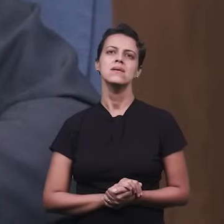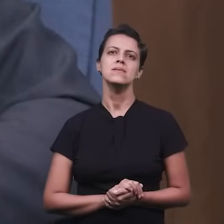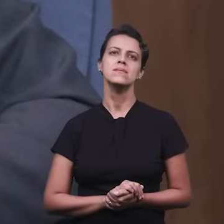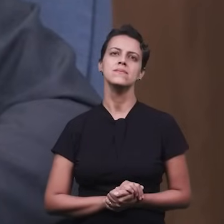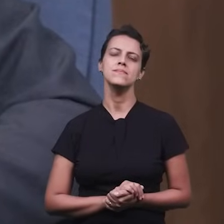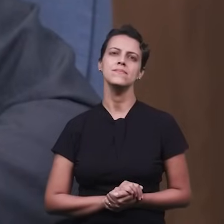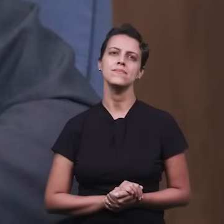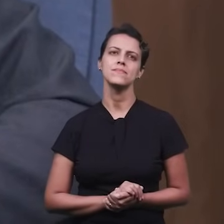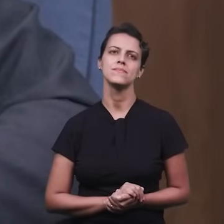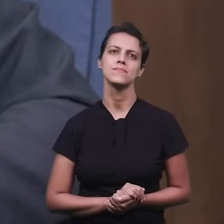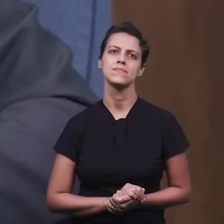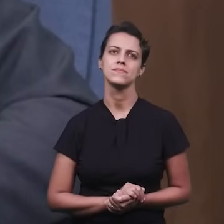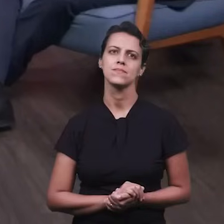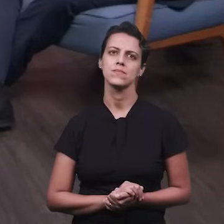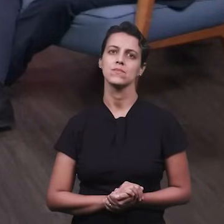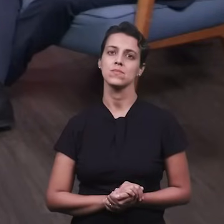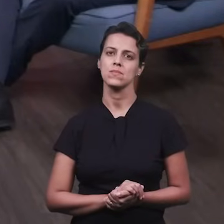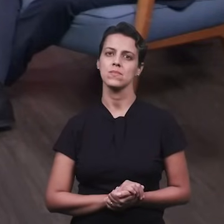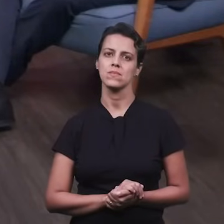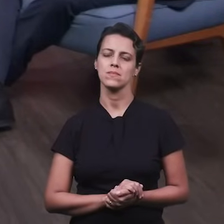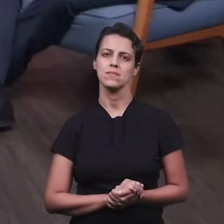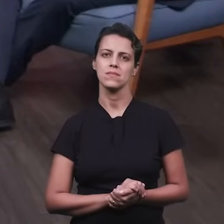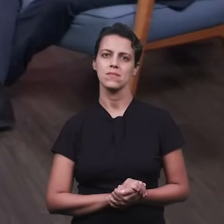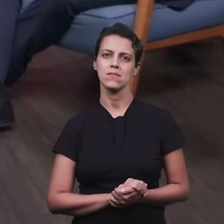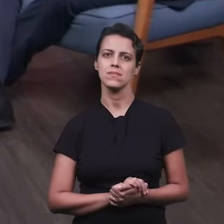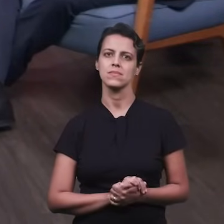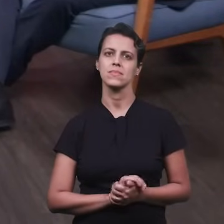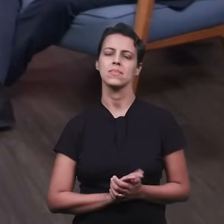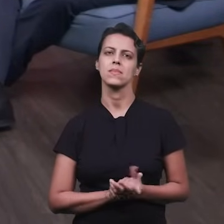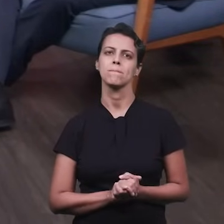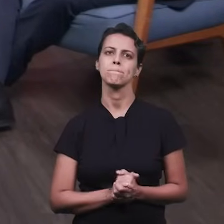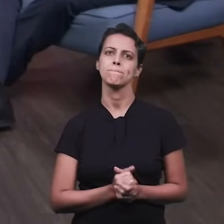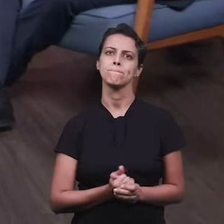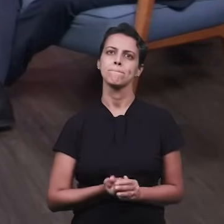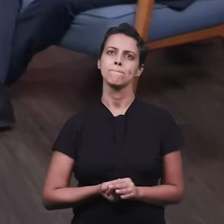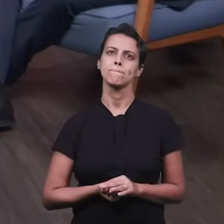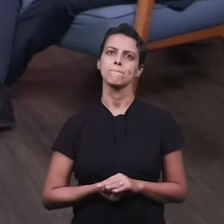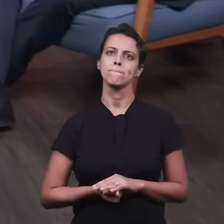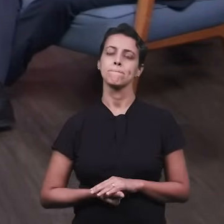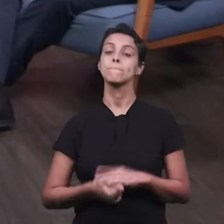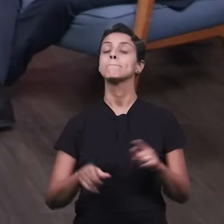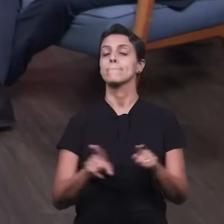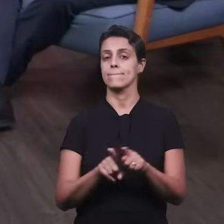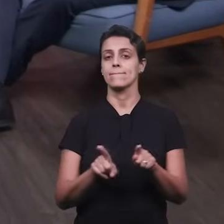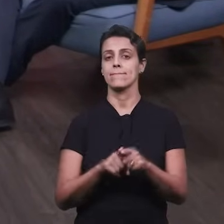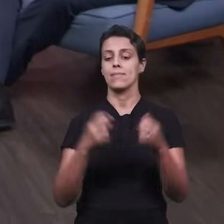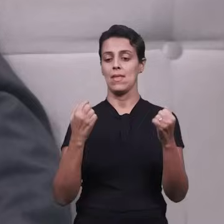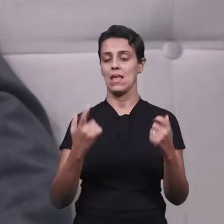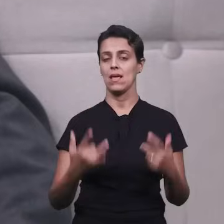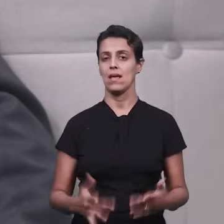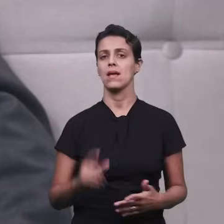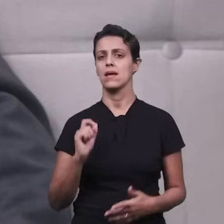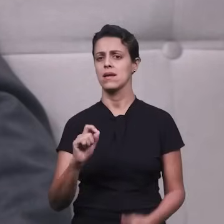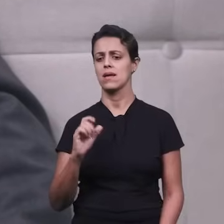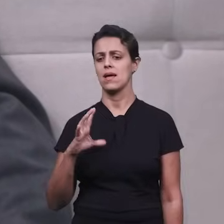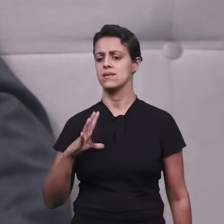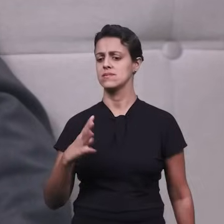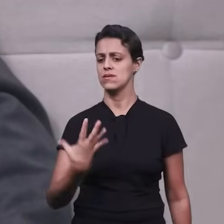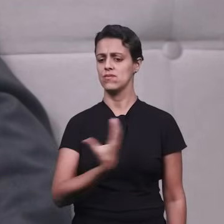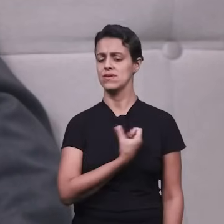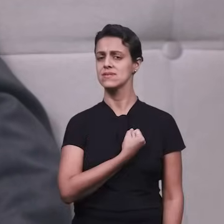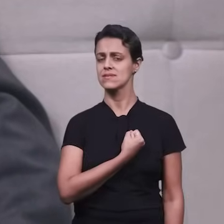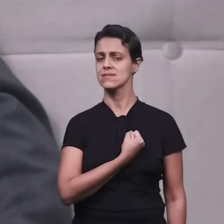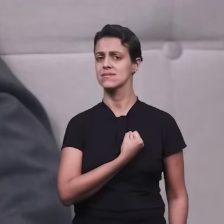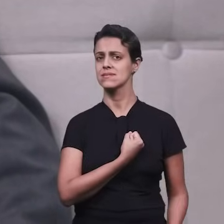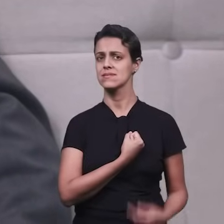viver essa experiência. Lembrando que foi feito um comentário na escola bíblica passada, né? Que a redenção, até